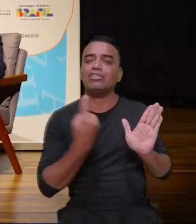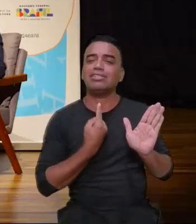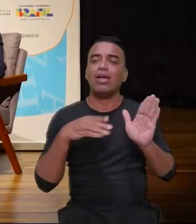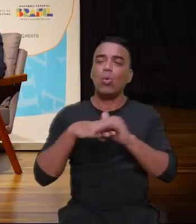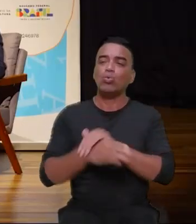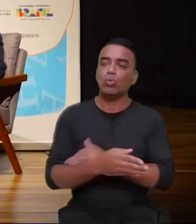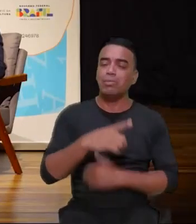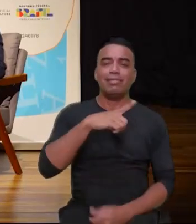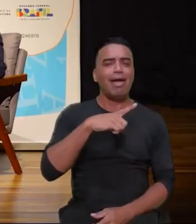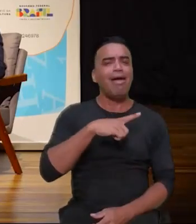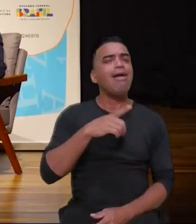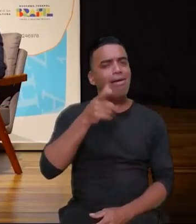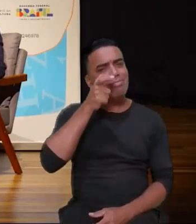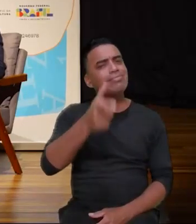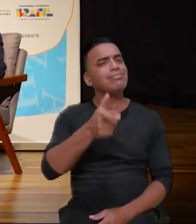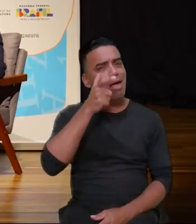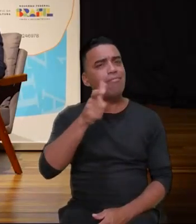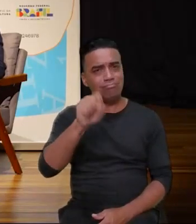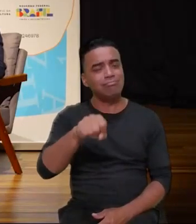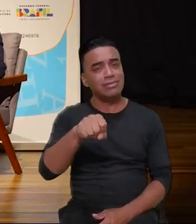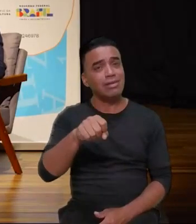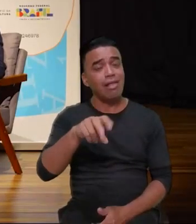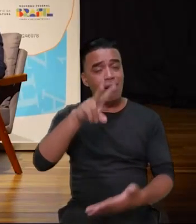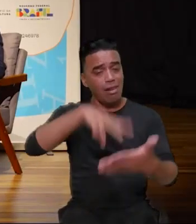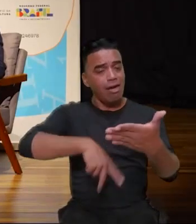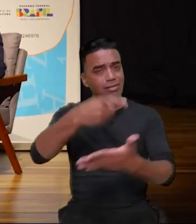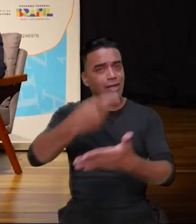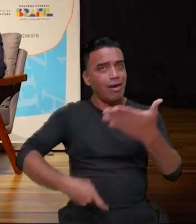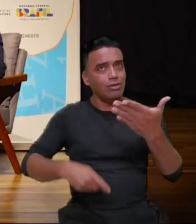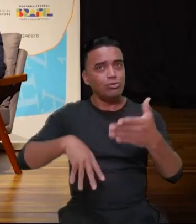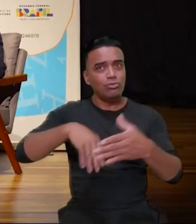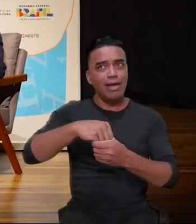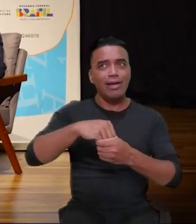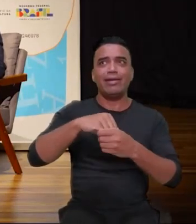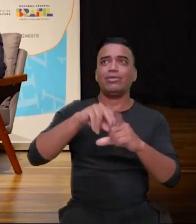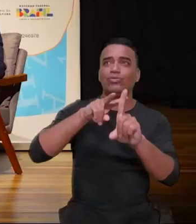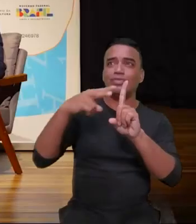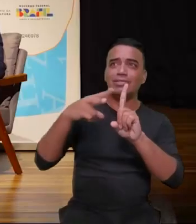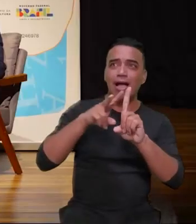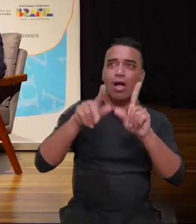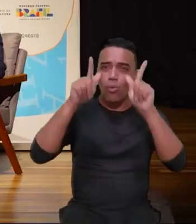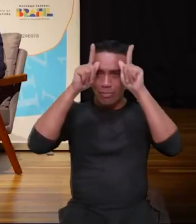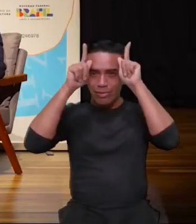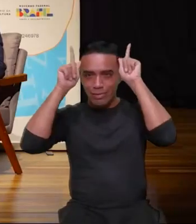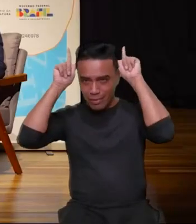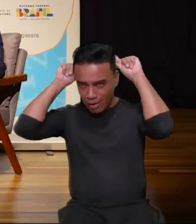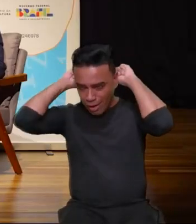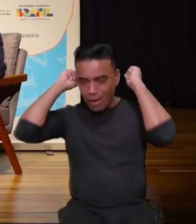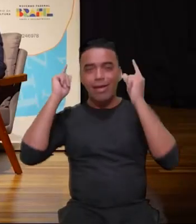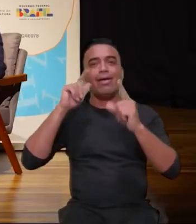que é muito interessante, sim, ler os textos a partir de uma mitologia grega, de